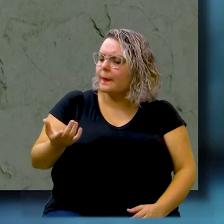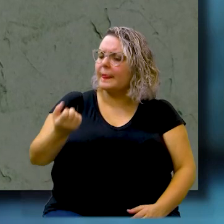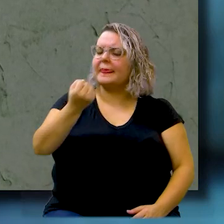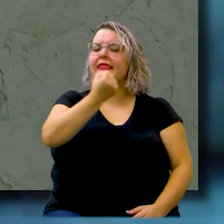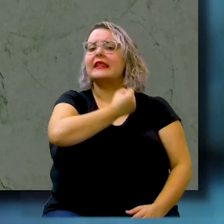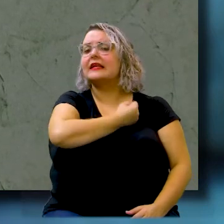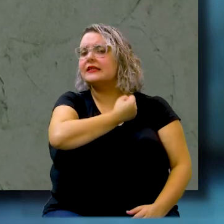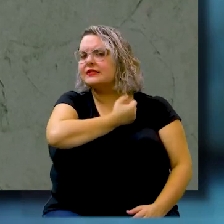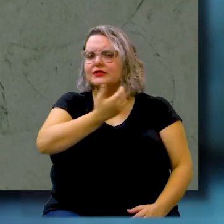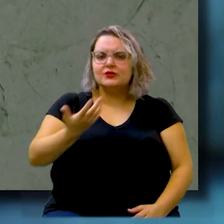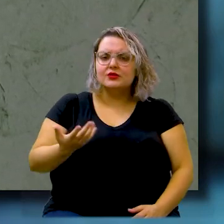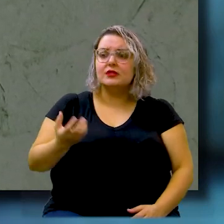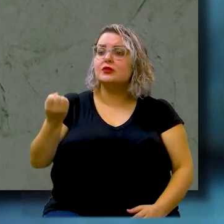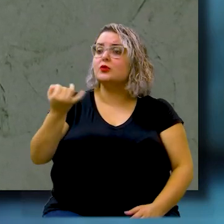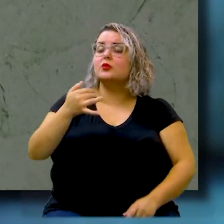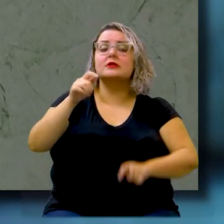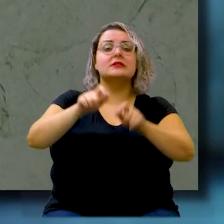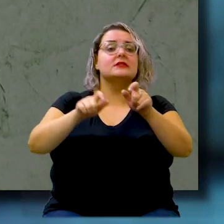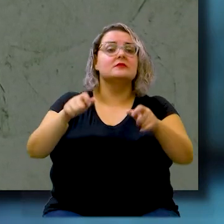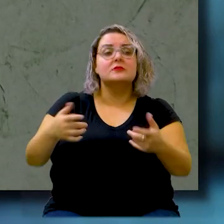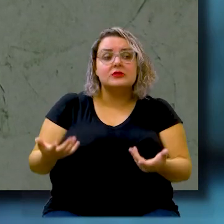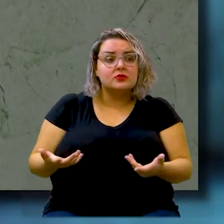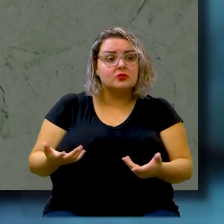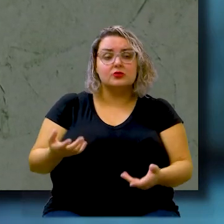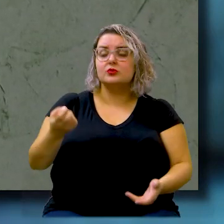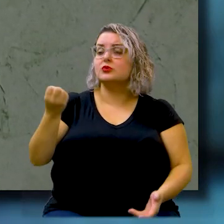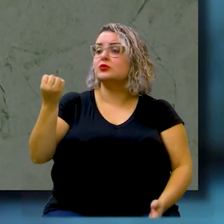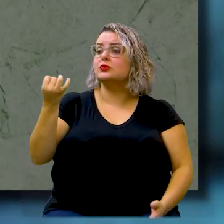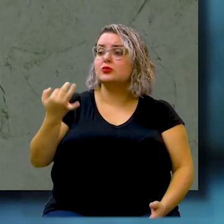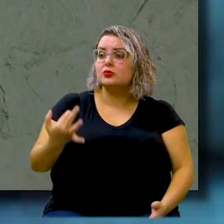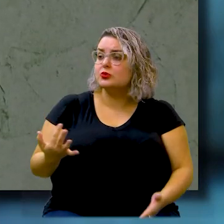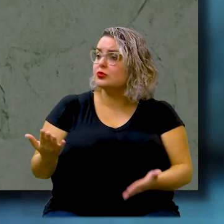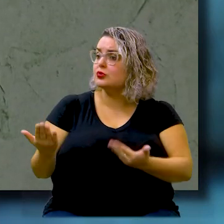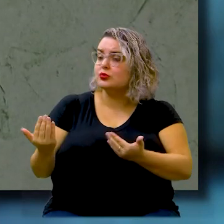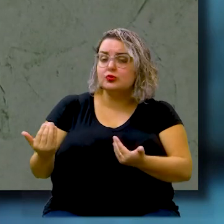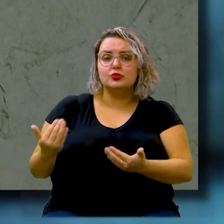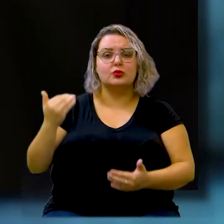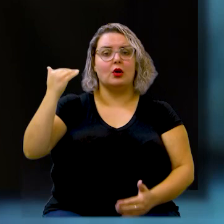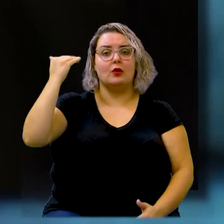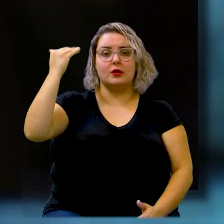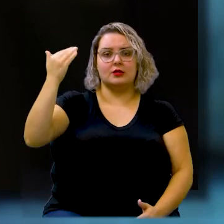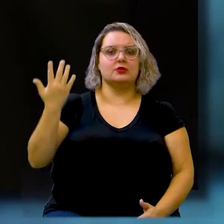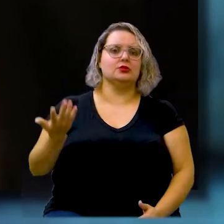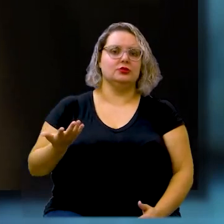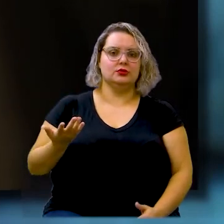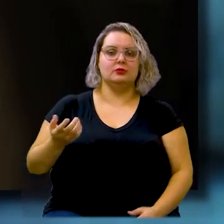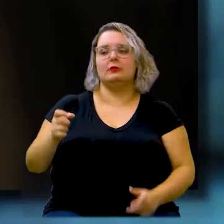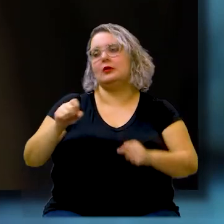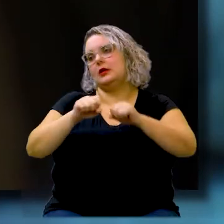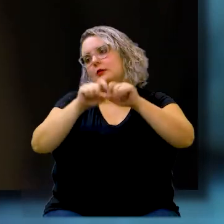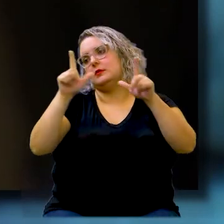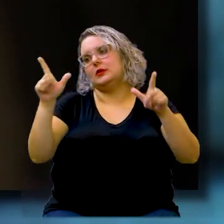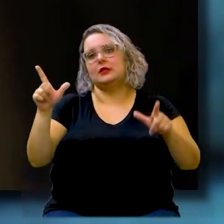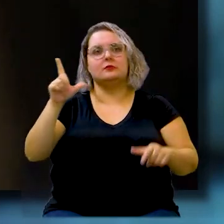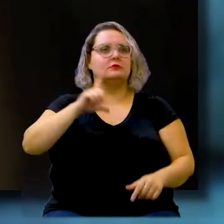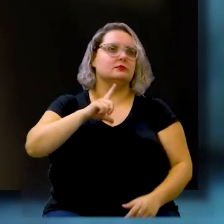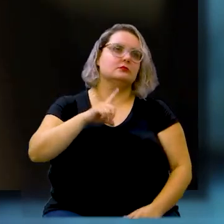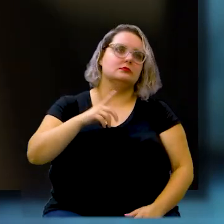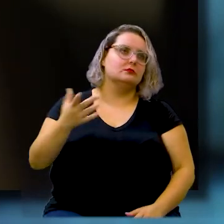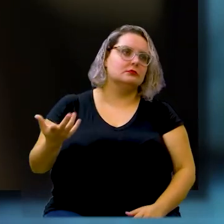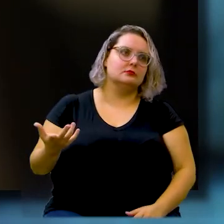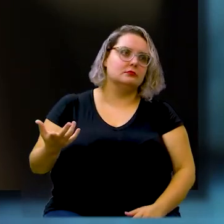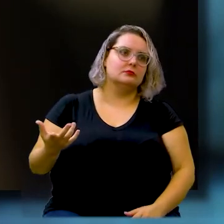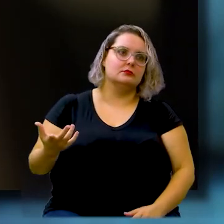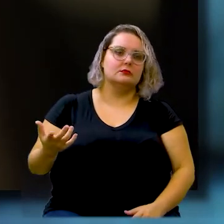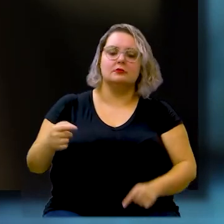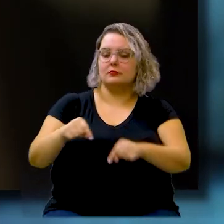números de quantas pessoas, quantas jovens, adultos. Pela manhã são